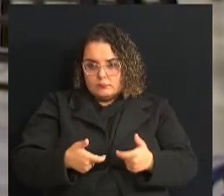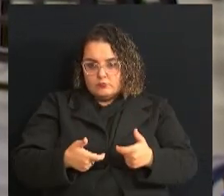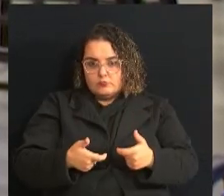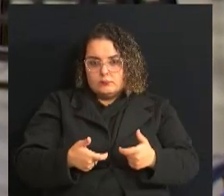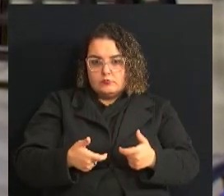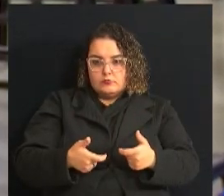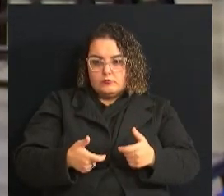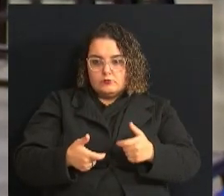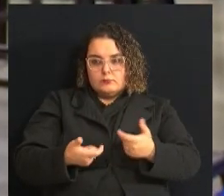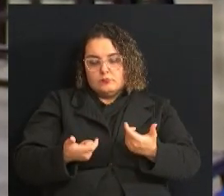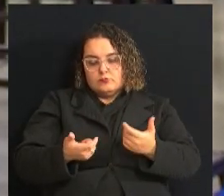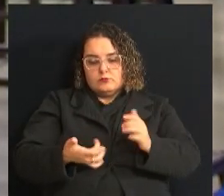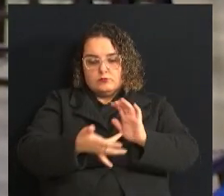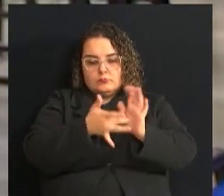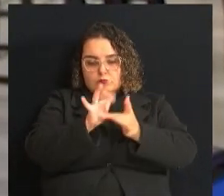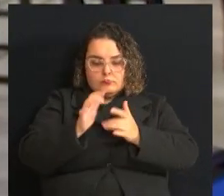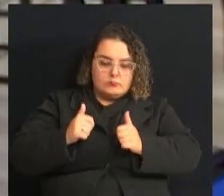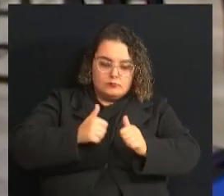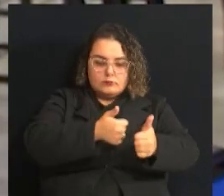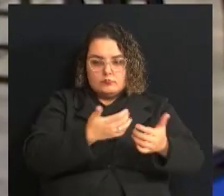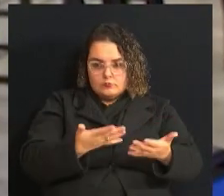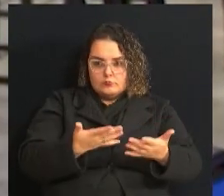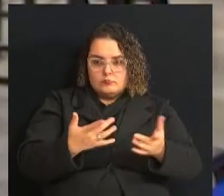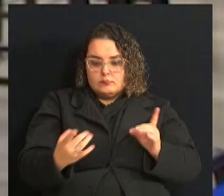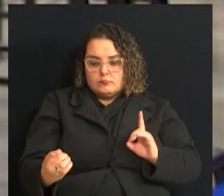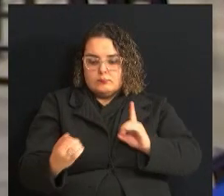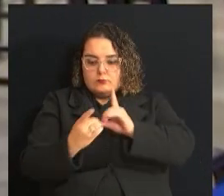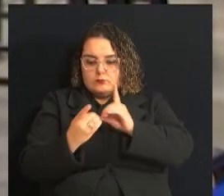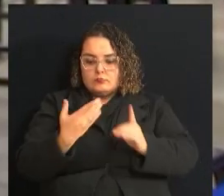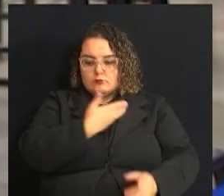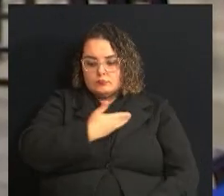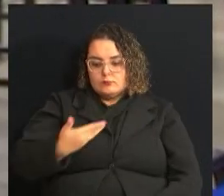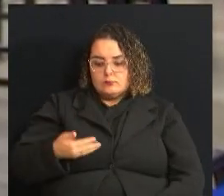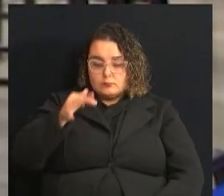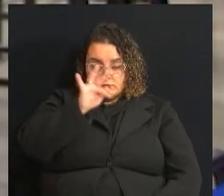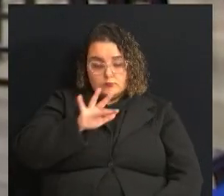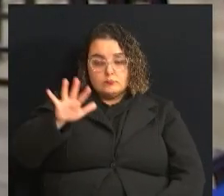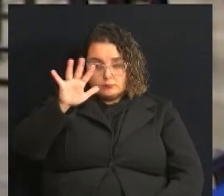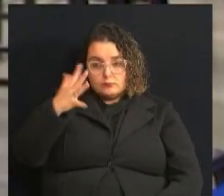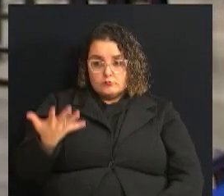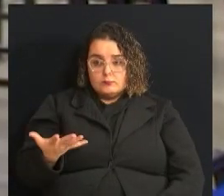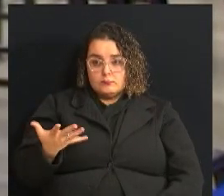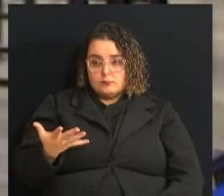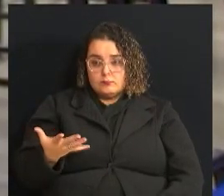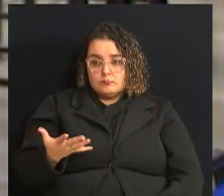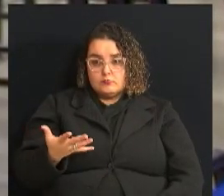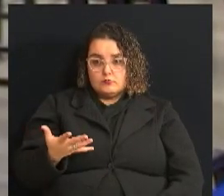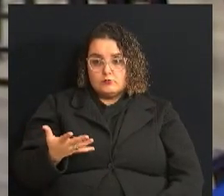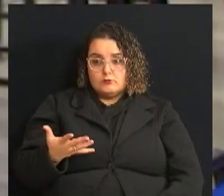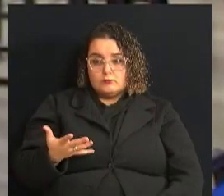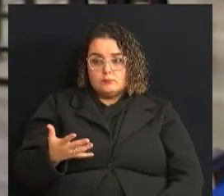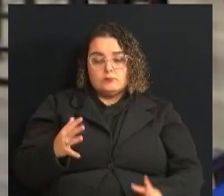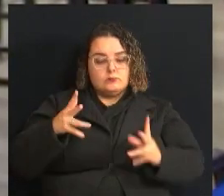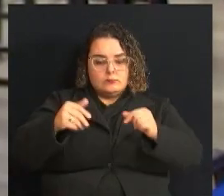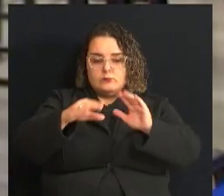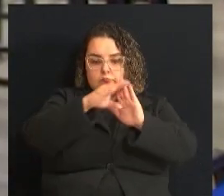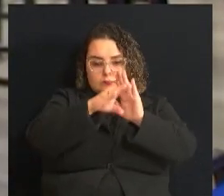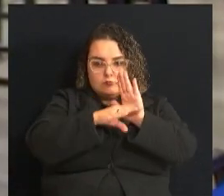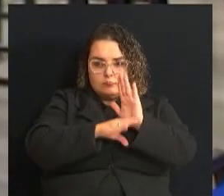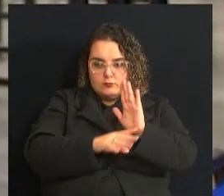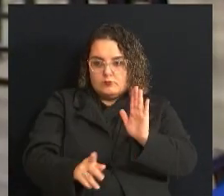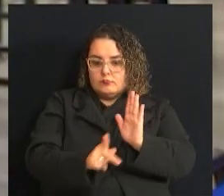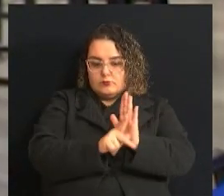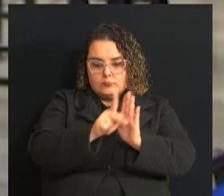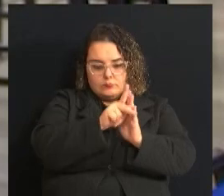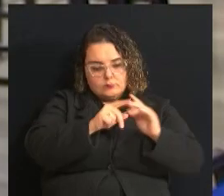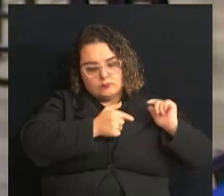que se aproximaram do atual governo federal, que colocou entre suas pautas projetos conservadores,